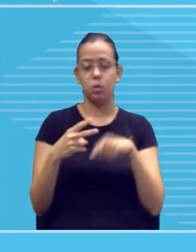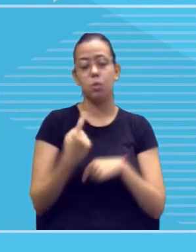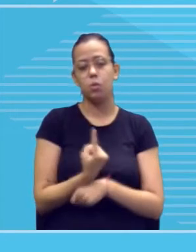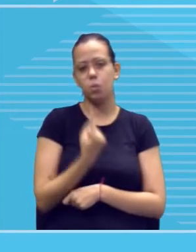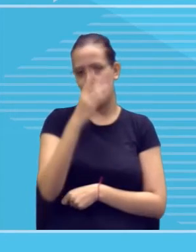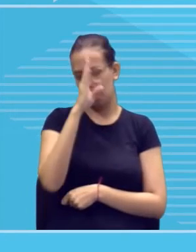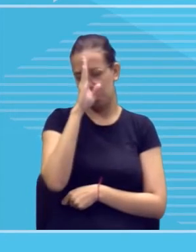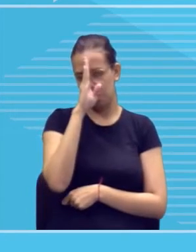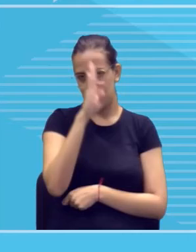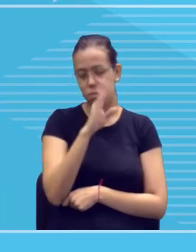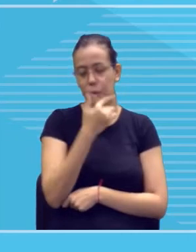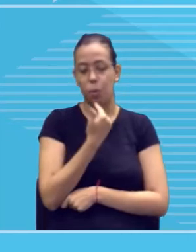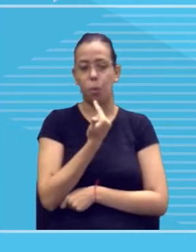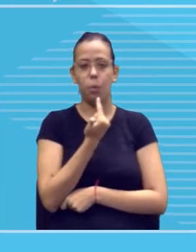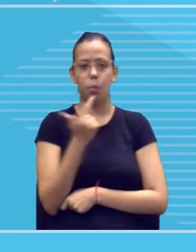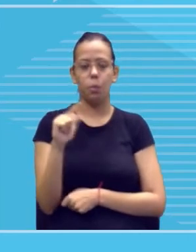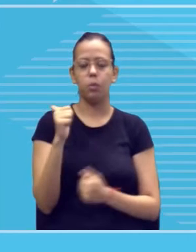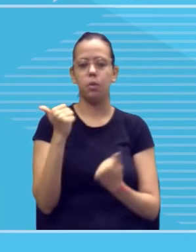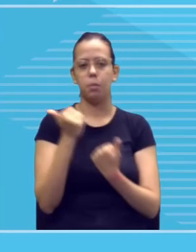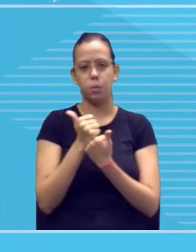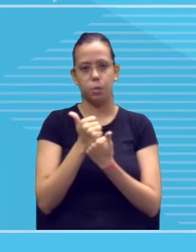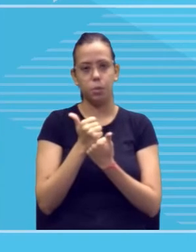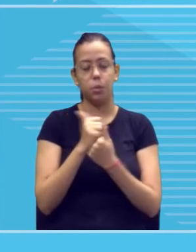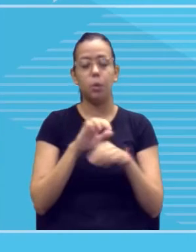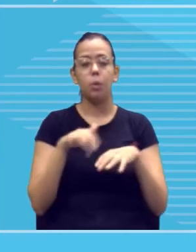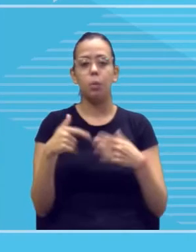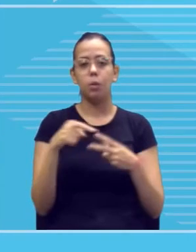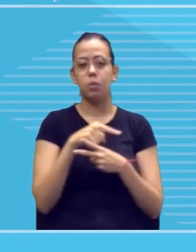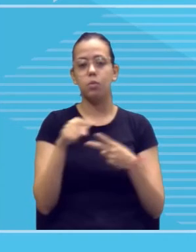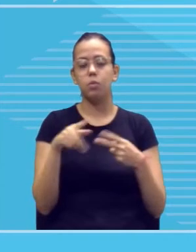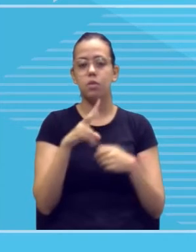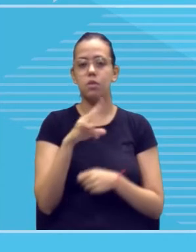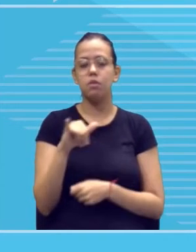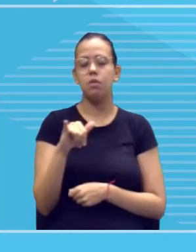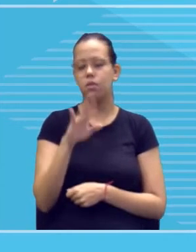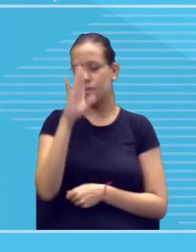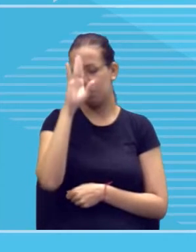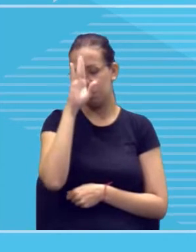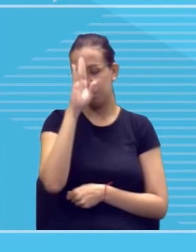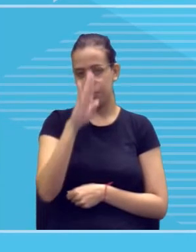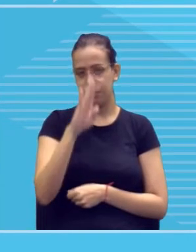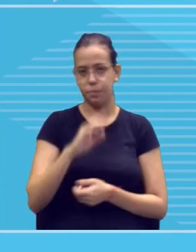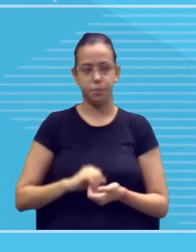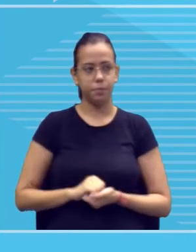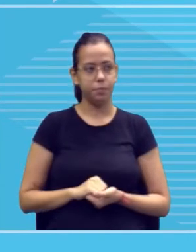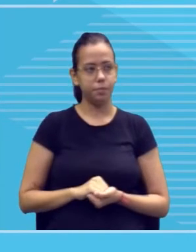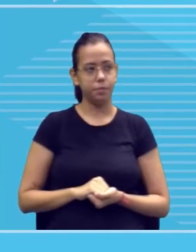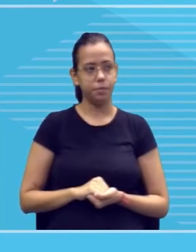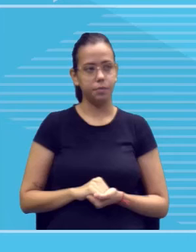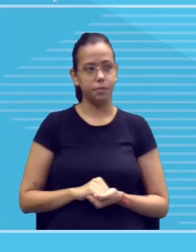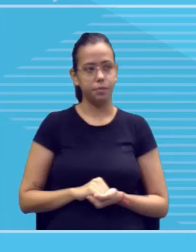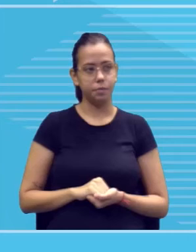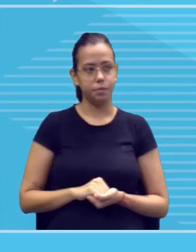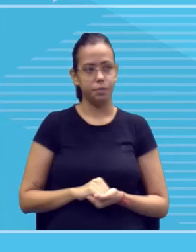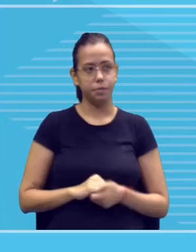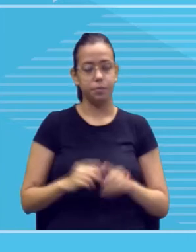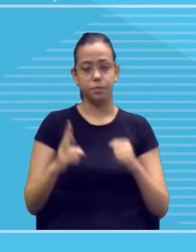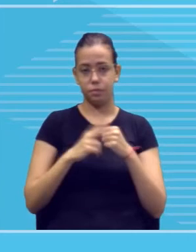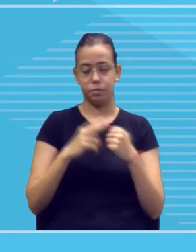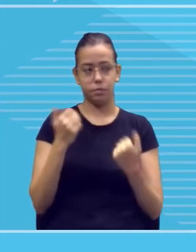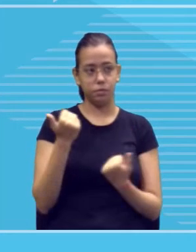principal e o outro é auxiliar qual dos dois vai ser o quê gente verbo modal